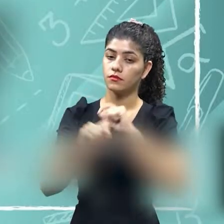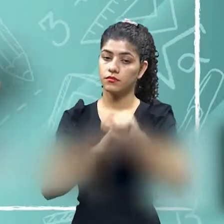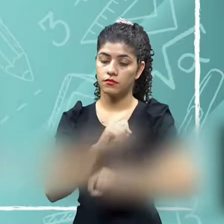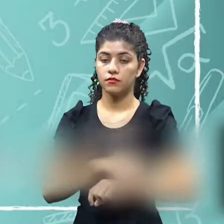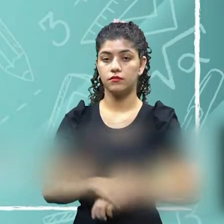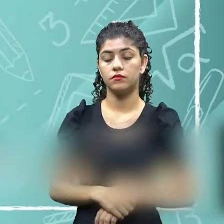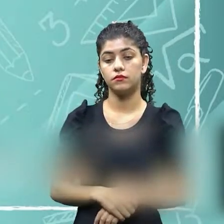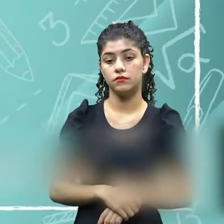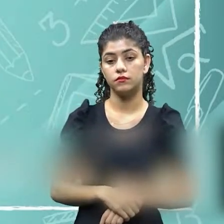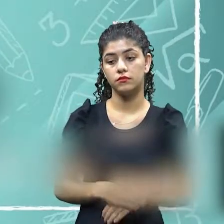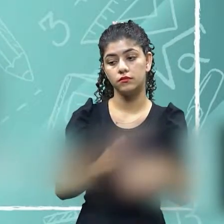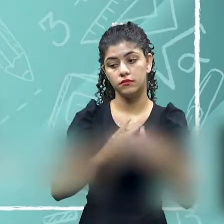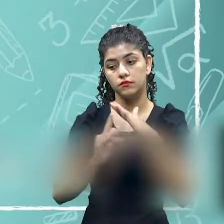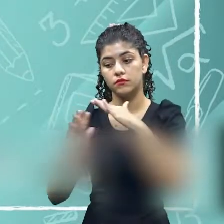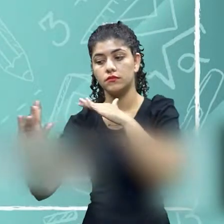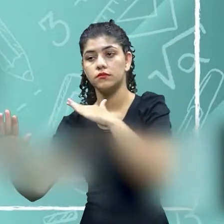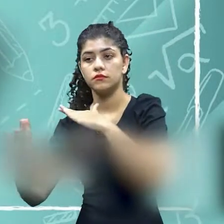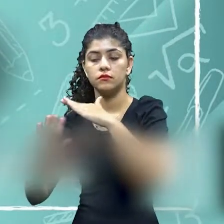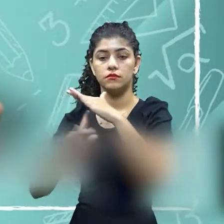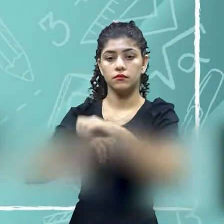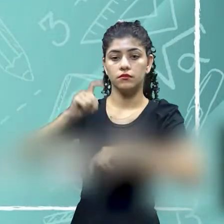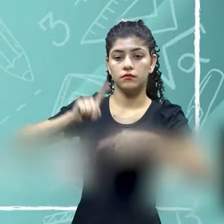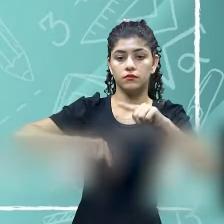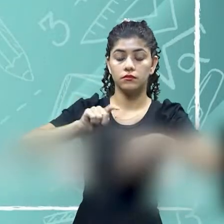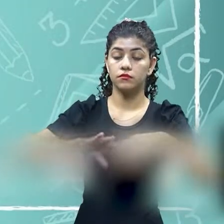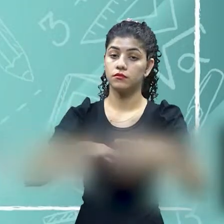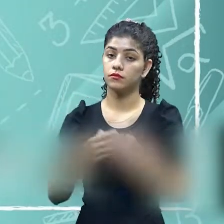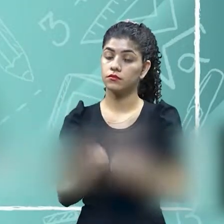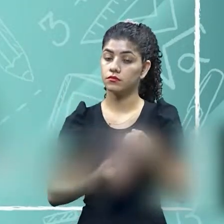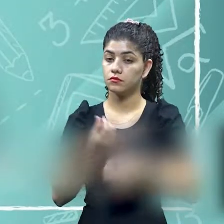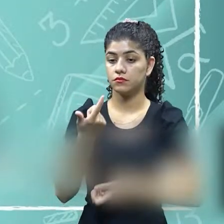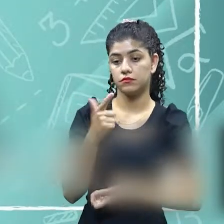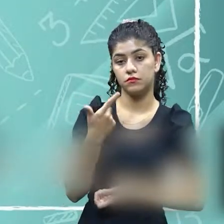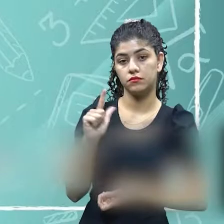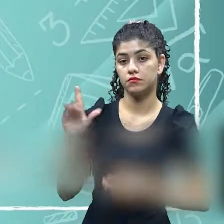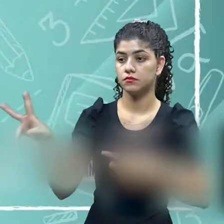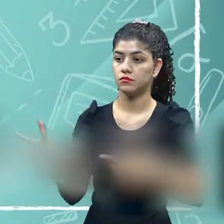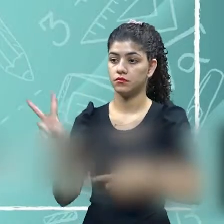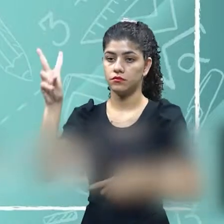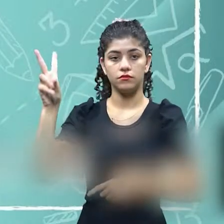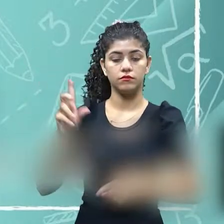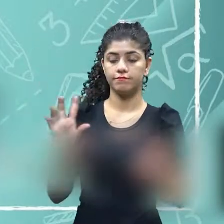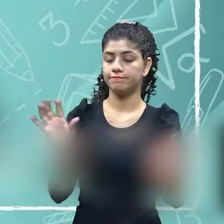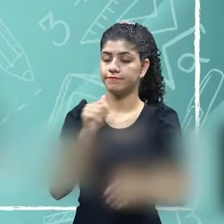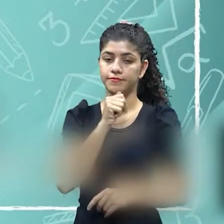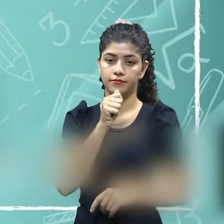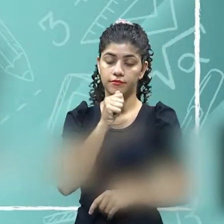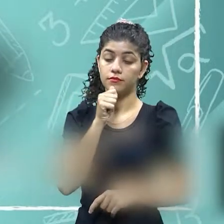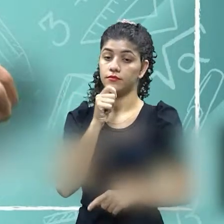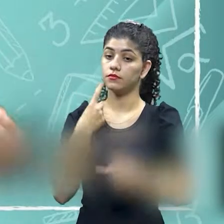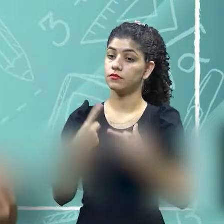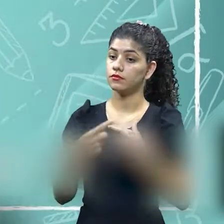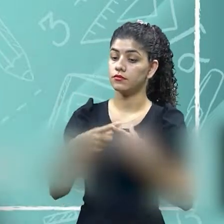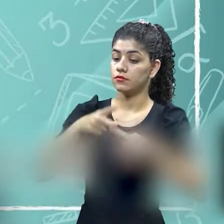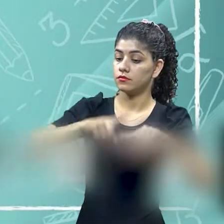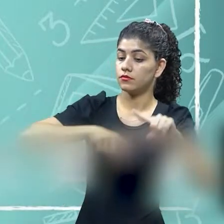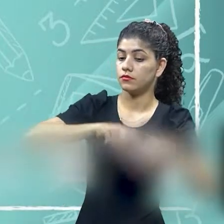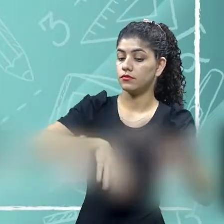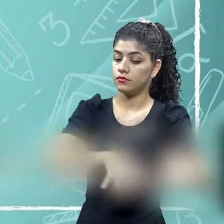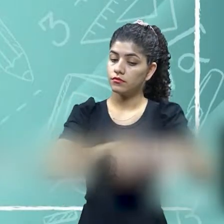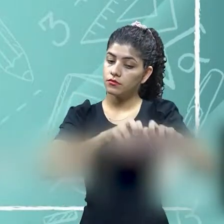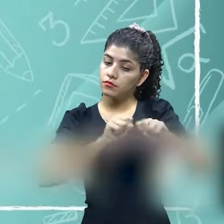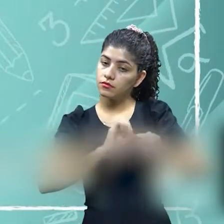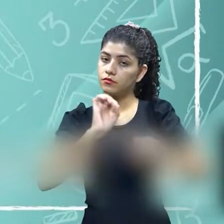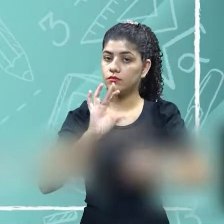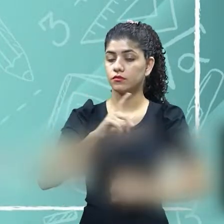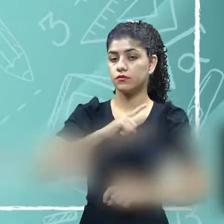a circulação, exportação e importação de uma matéria-prima, como ainda não tem tanto valor agregado àquele produto, pois é o insumo que está sendo